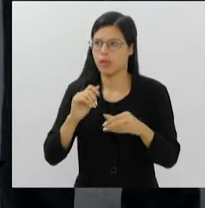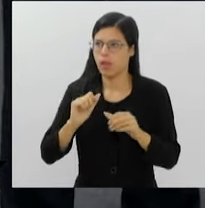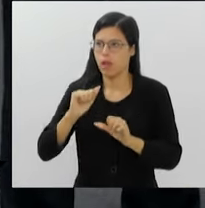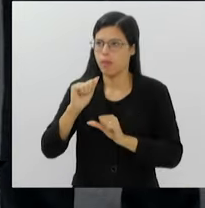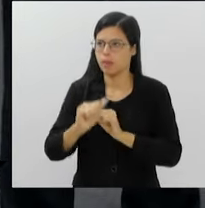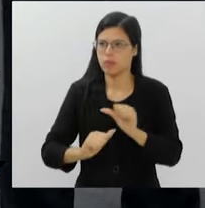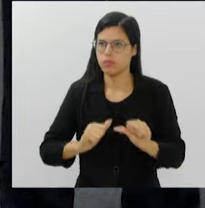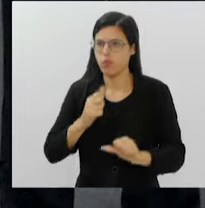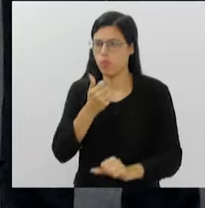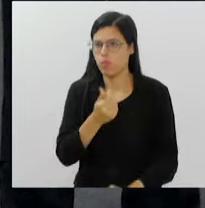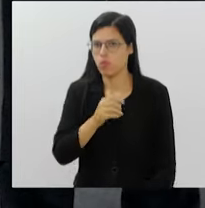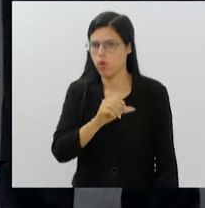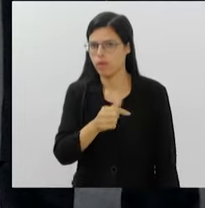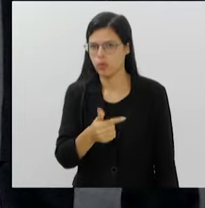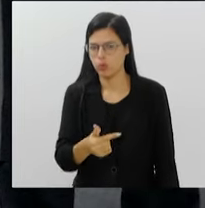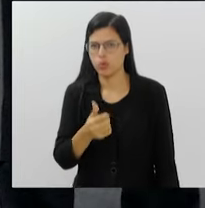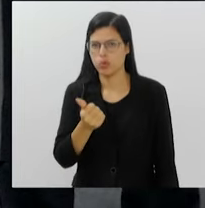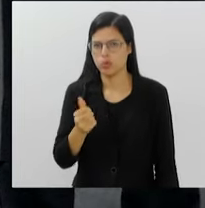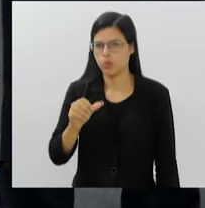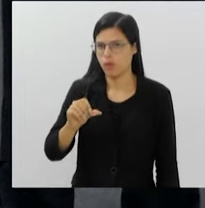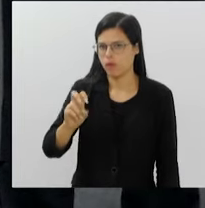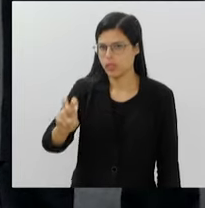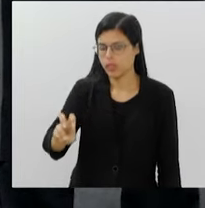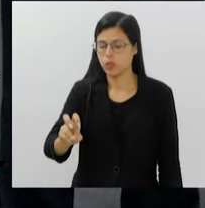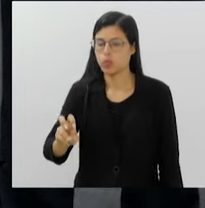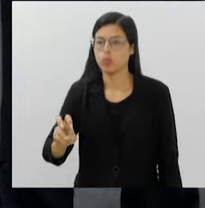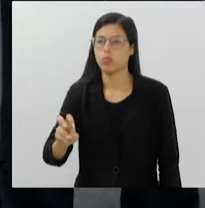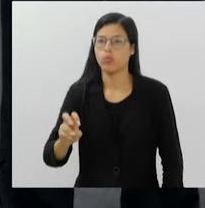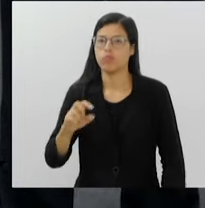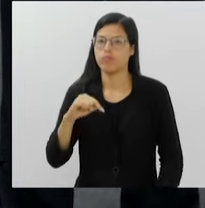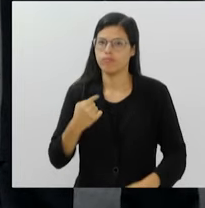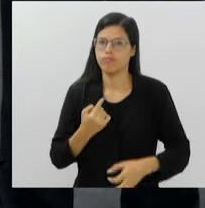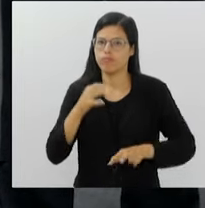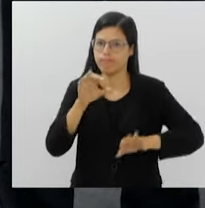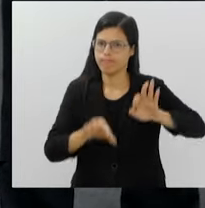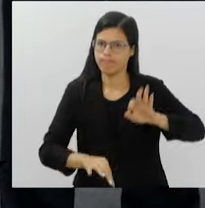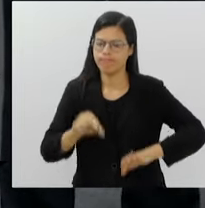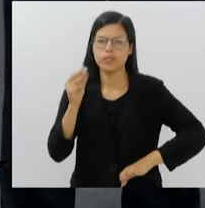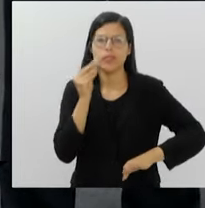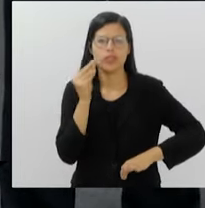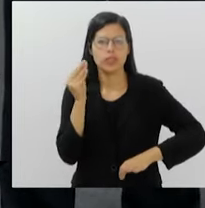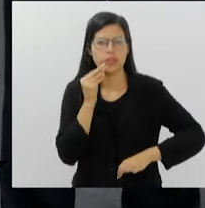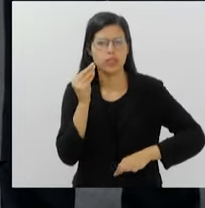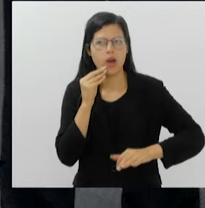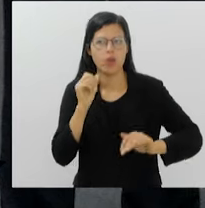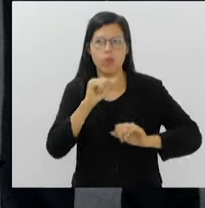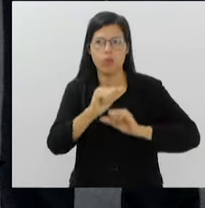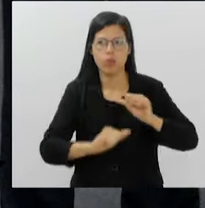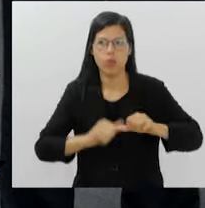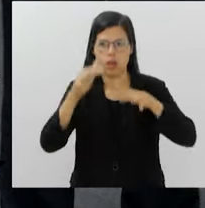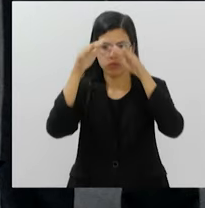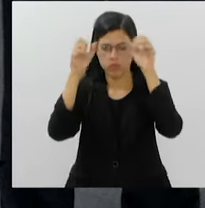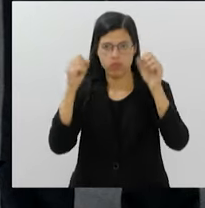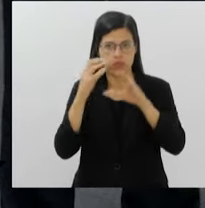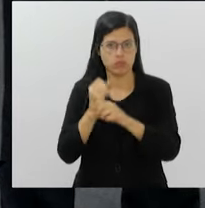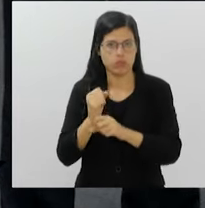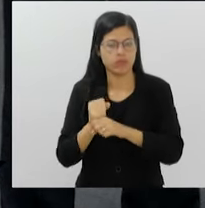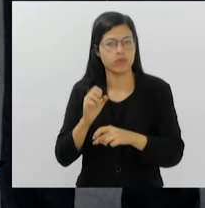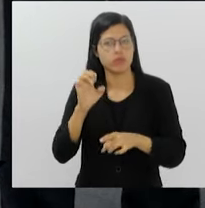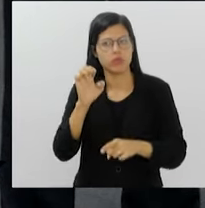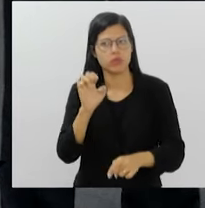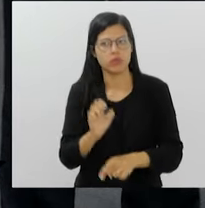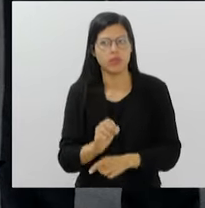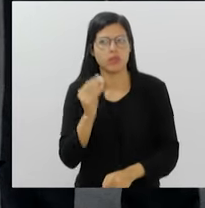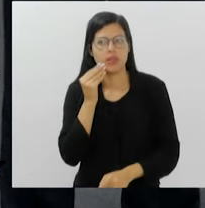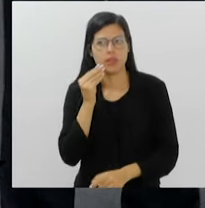complementares 192, 195. A gente está na Justiça lutando para mudar isso, está no Tribunal de Contas do Estado lutando para mudar isso. Isso